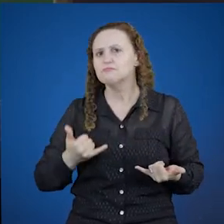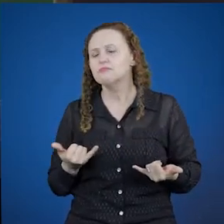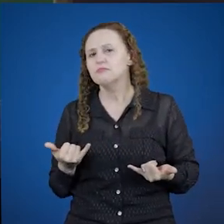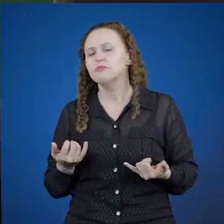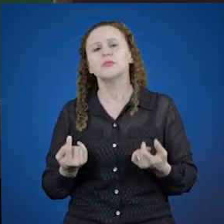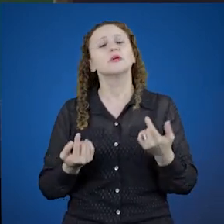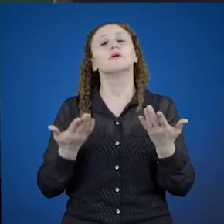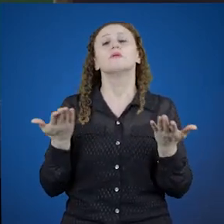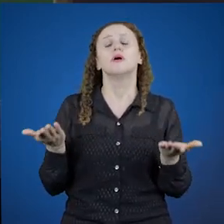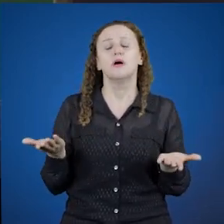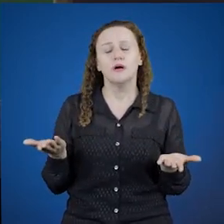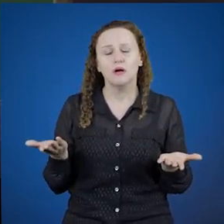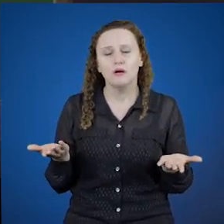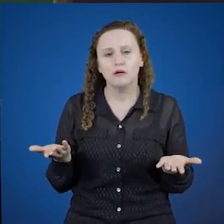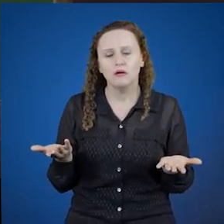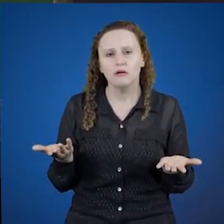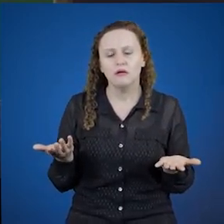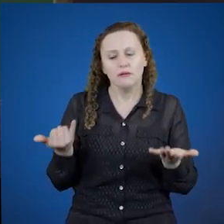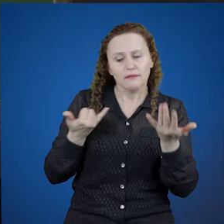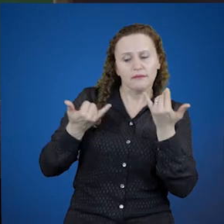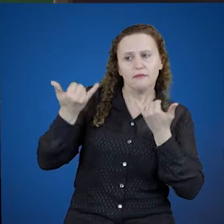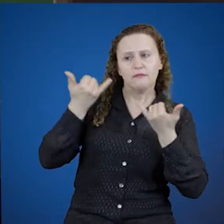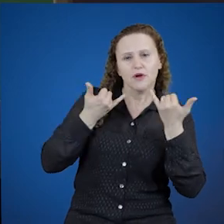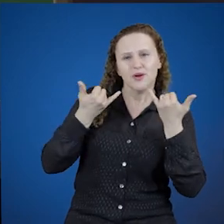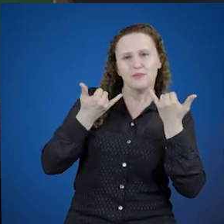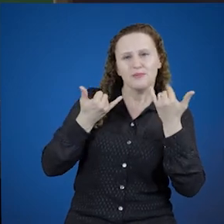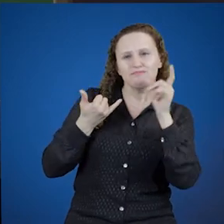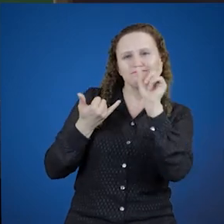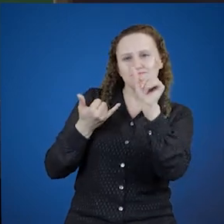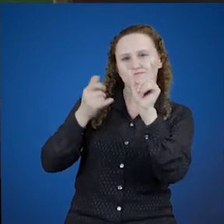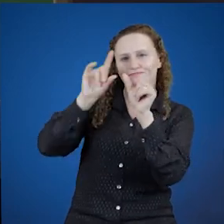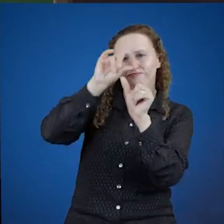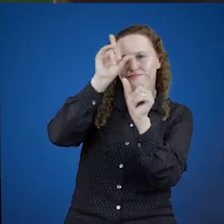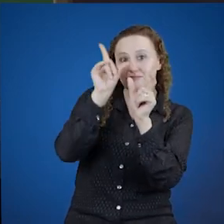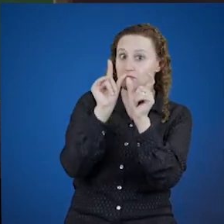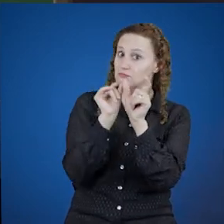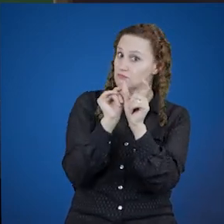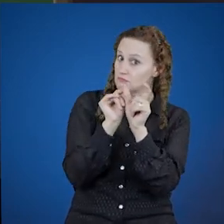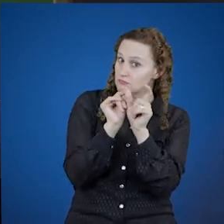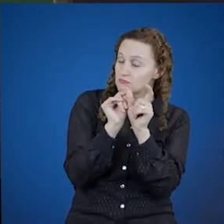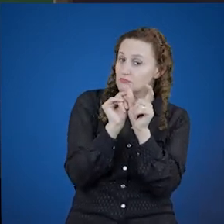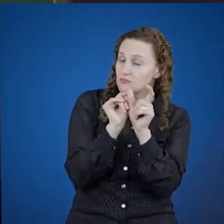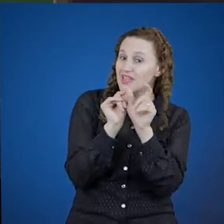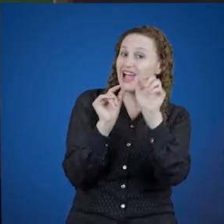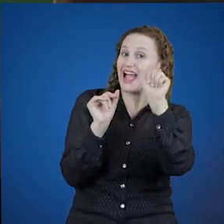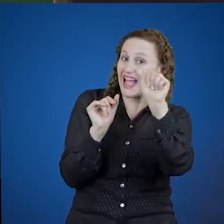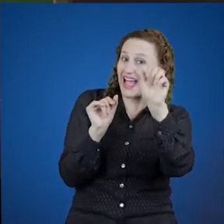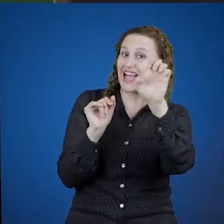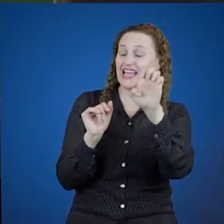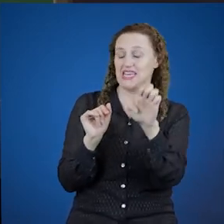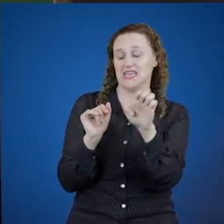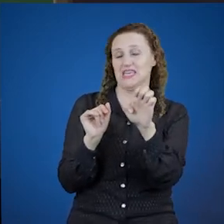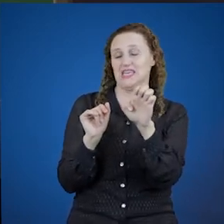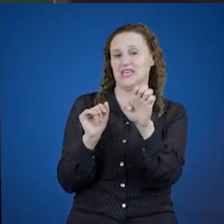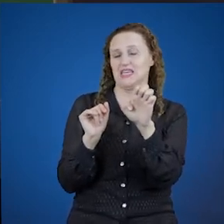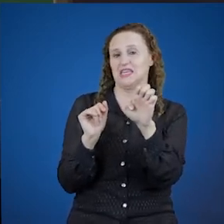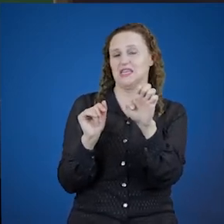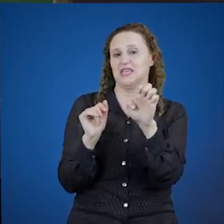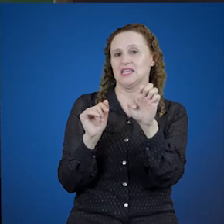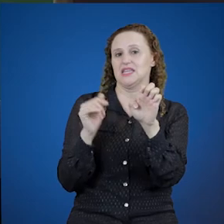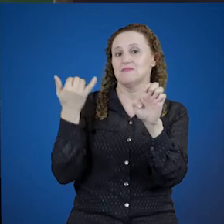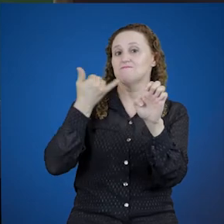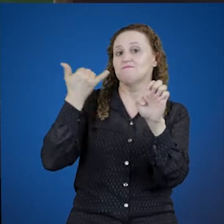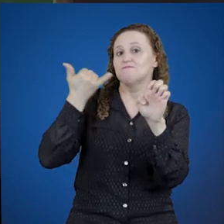sejam a primeira coisa que te informa a palavra lua ó aí está te dizendo